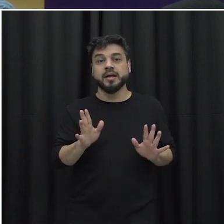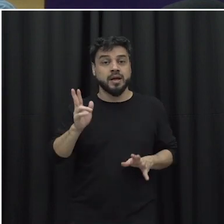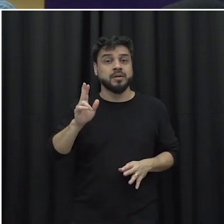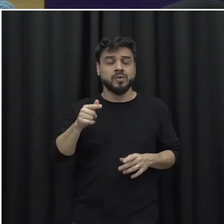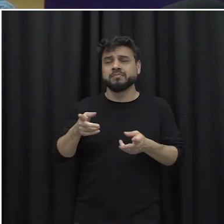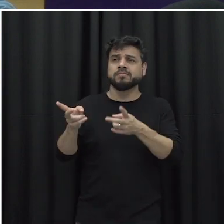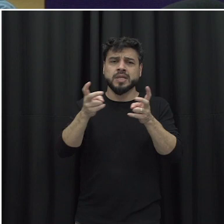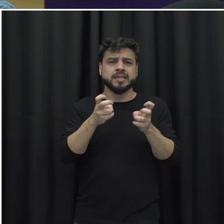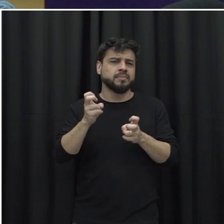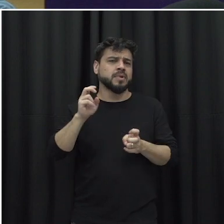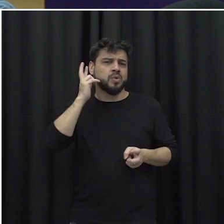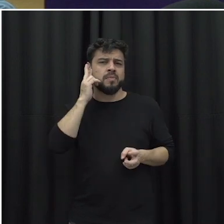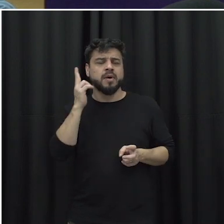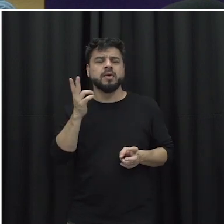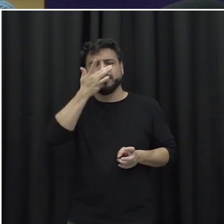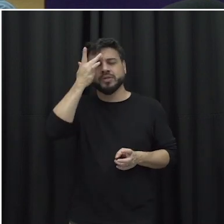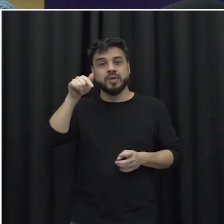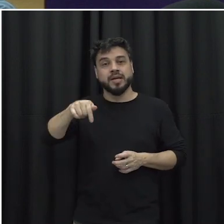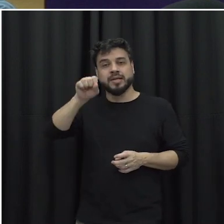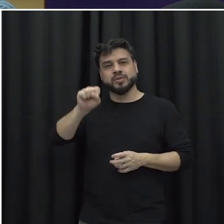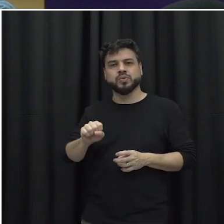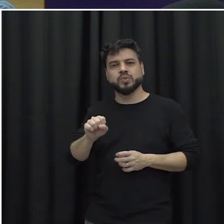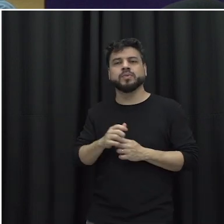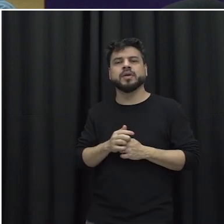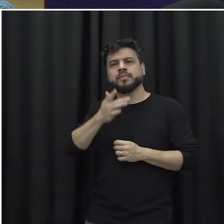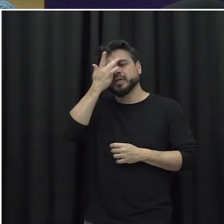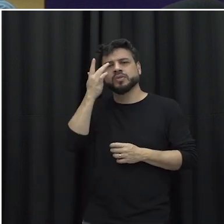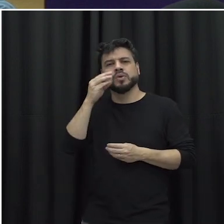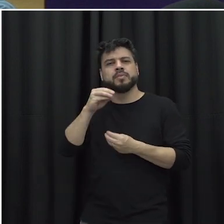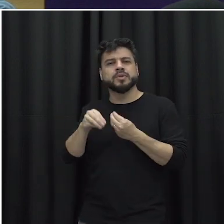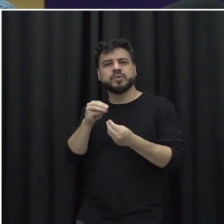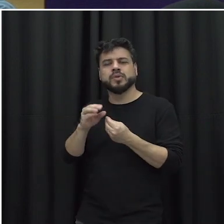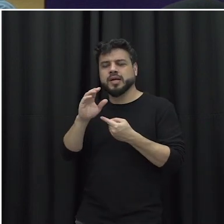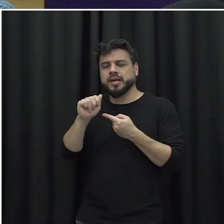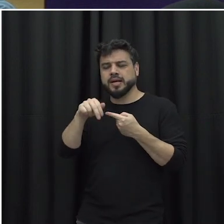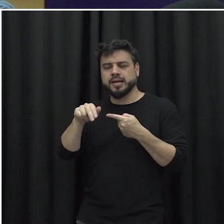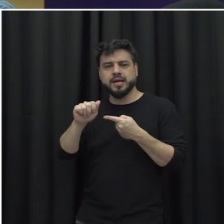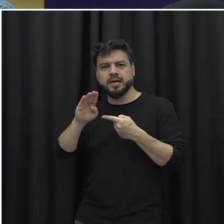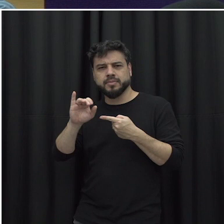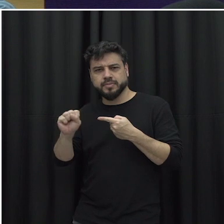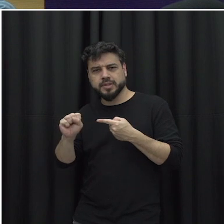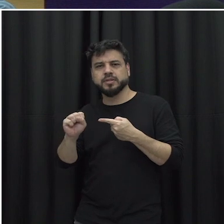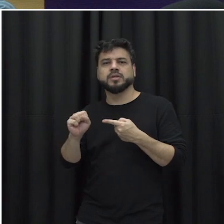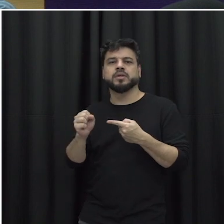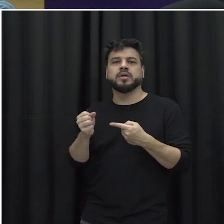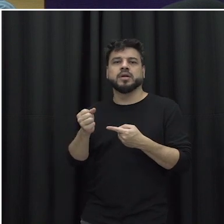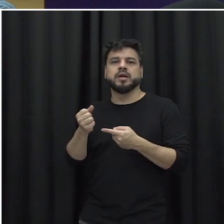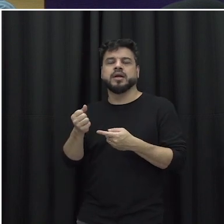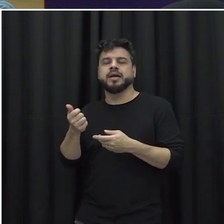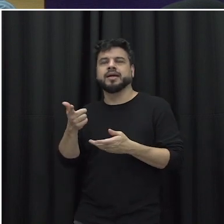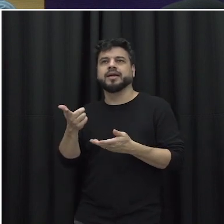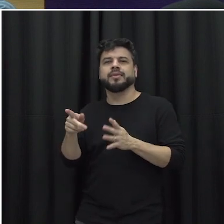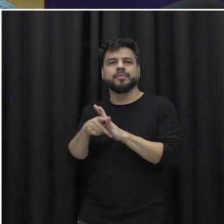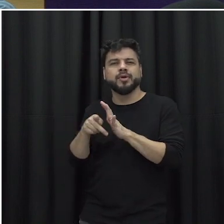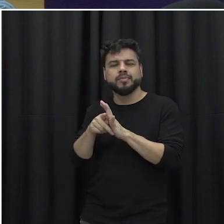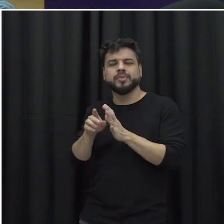as pessoas diluem cannabis no álcool e passam para batidas, dores musculares. Algumas pessoas